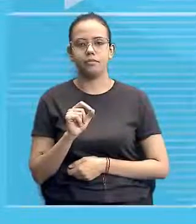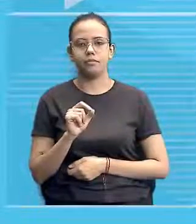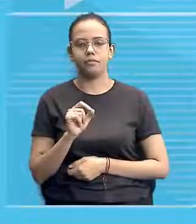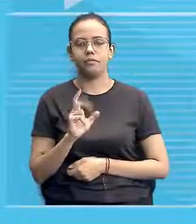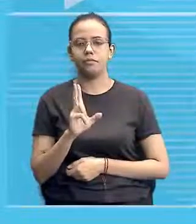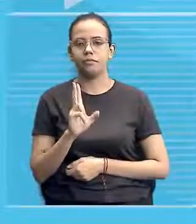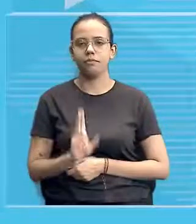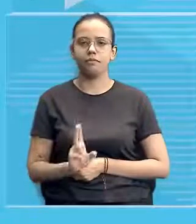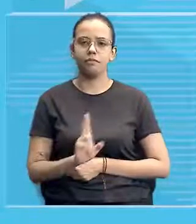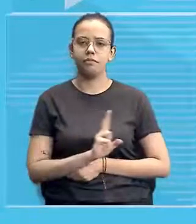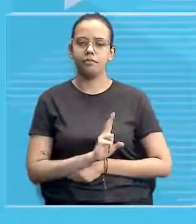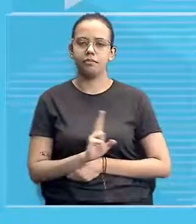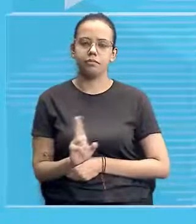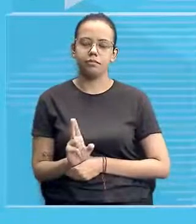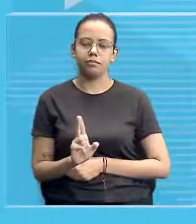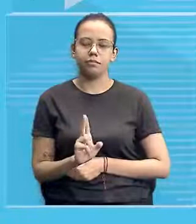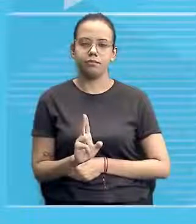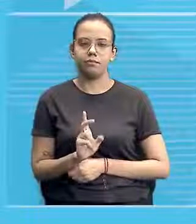sacerdotes.